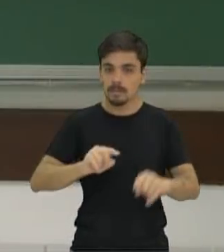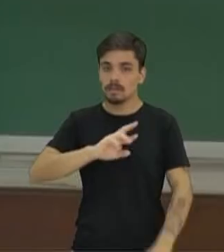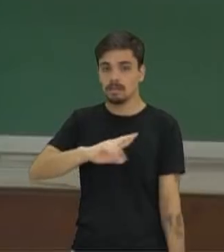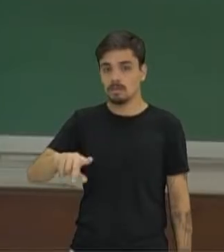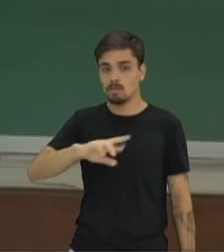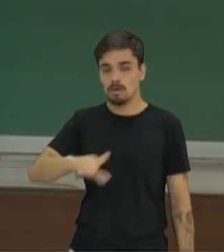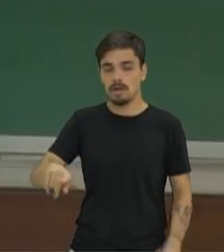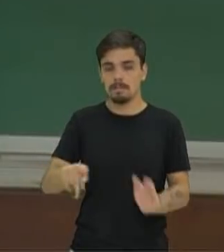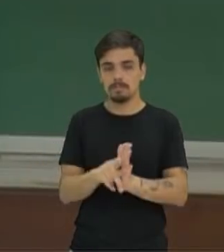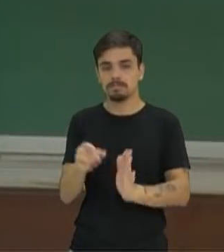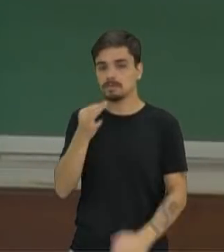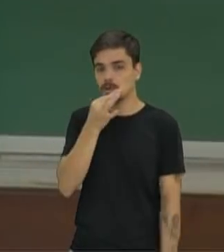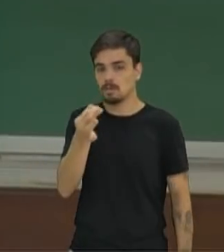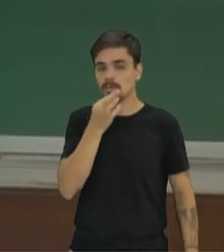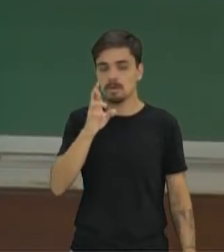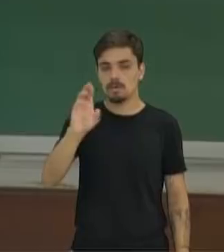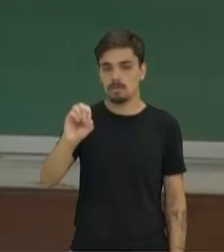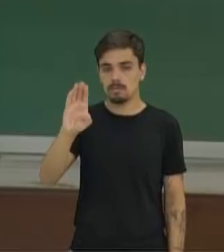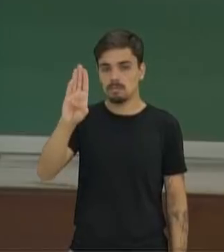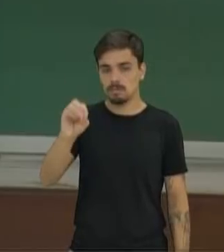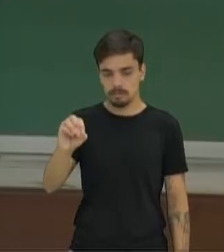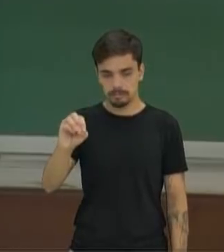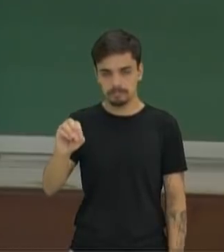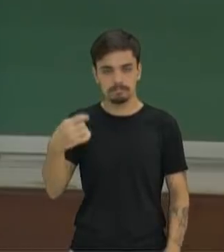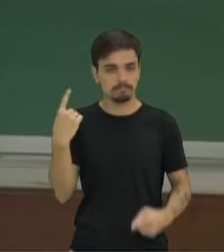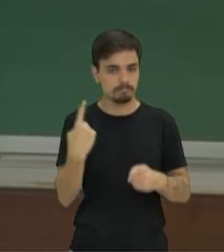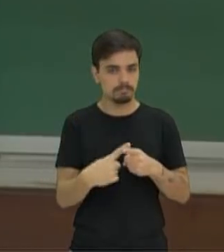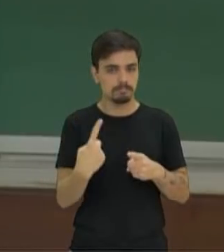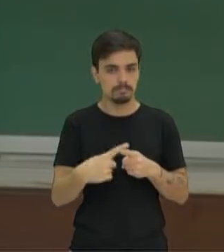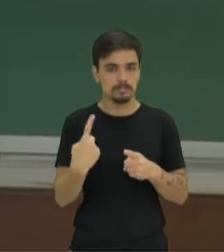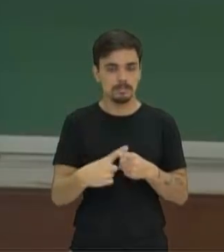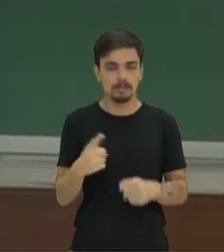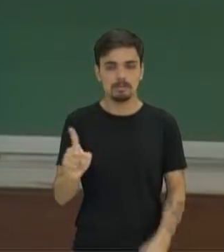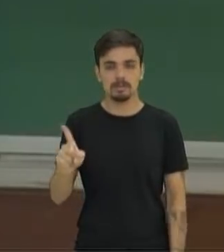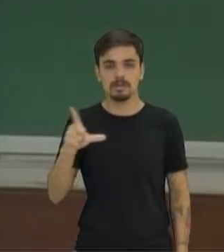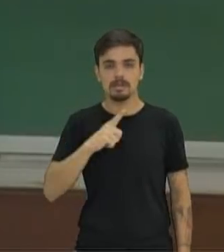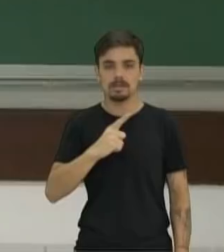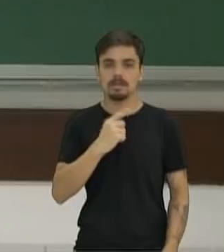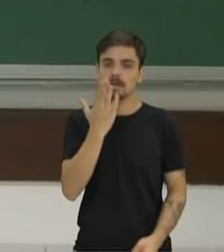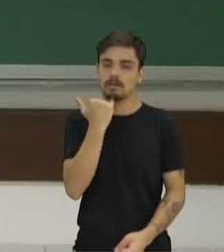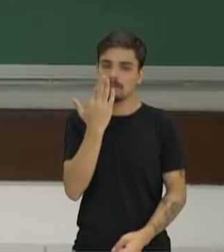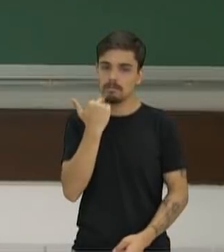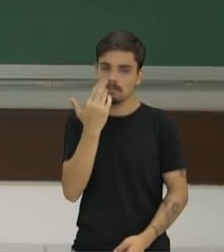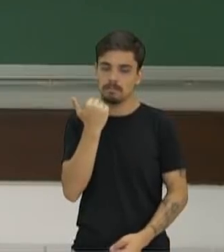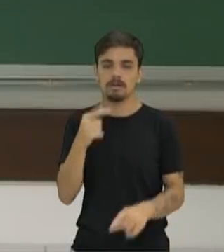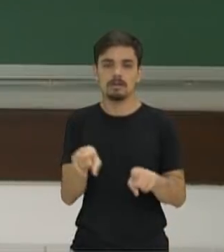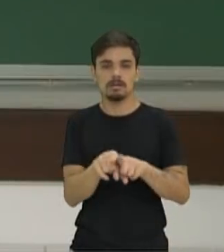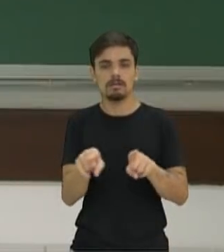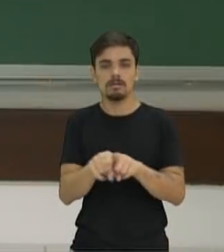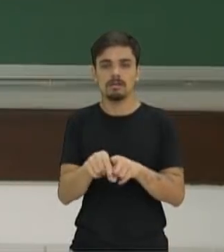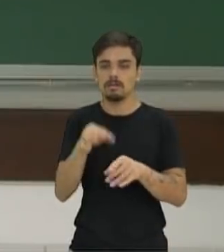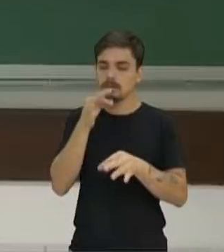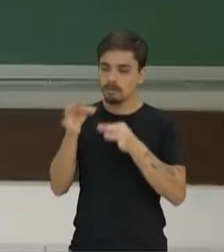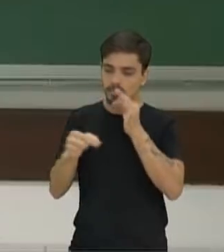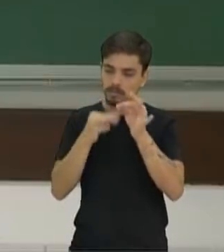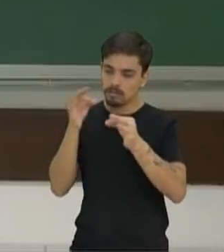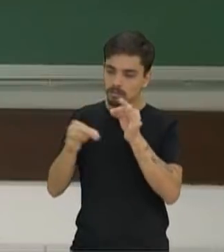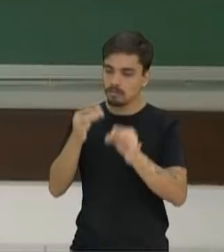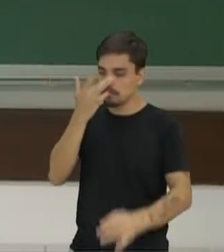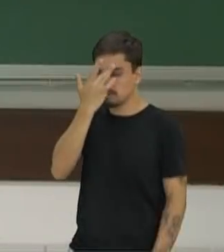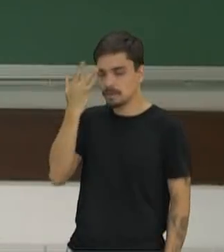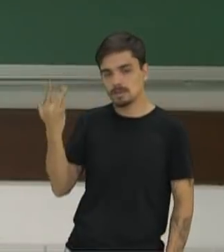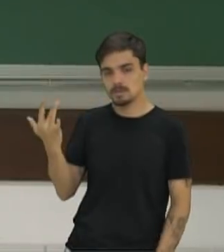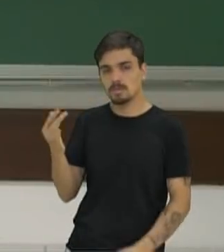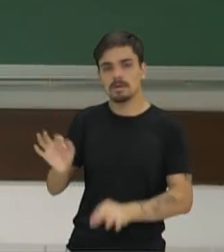trata da opinião de um robô. Por quê? Porque ele foi alimentado de acordo com a opinião daquele que